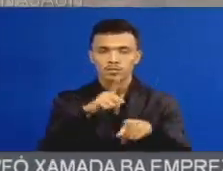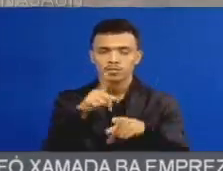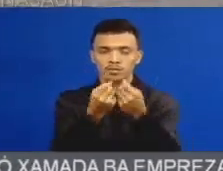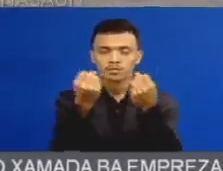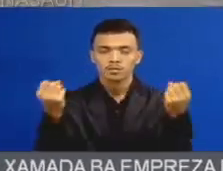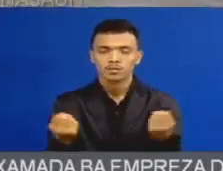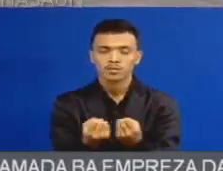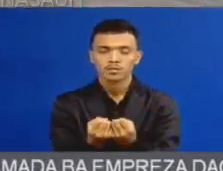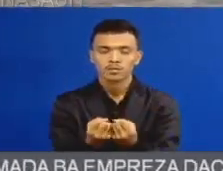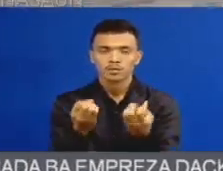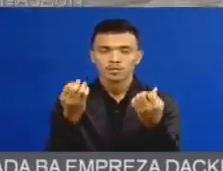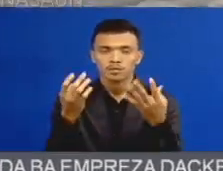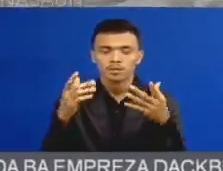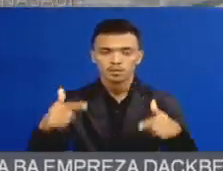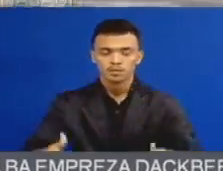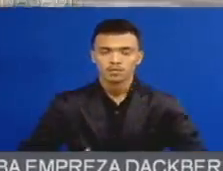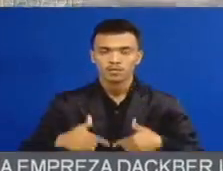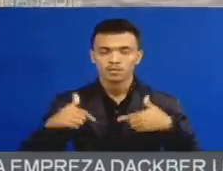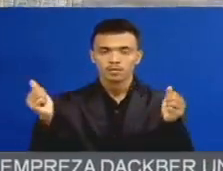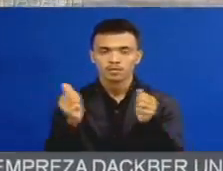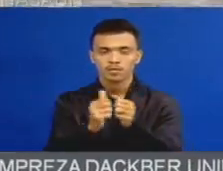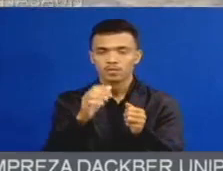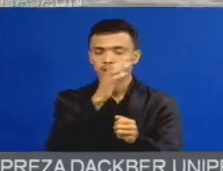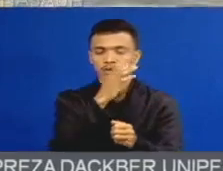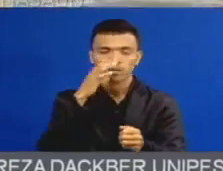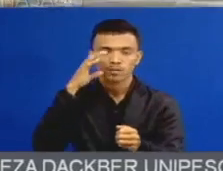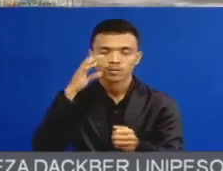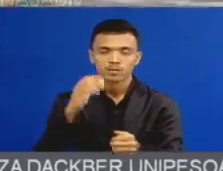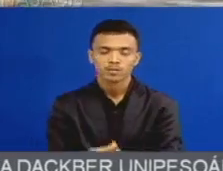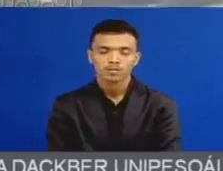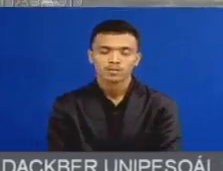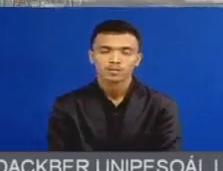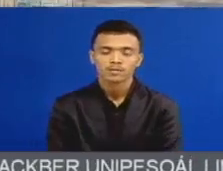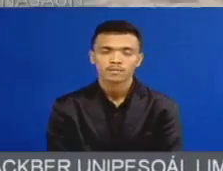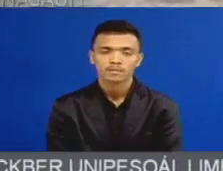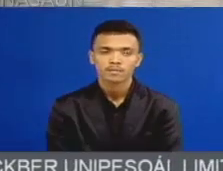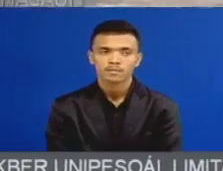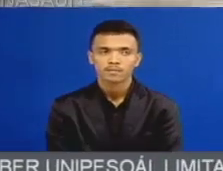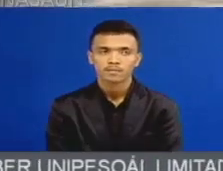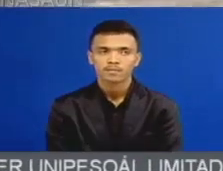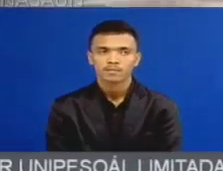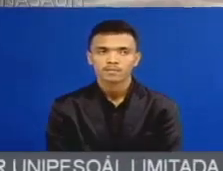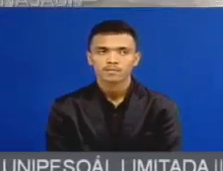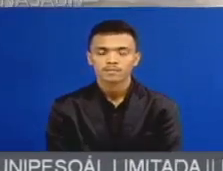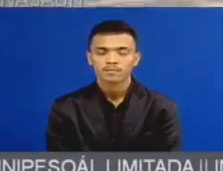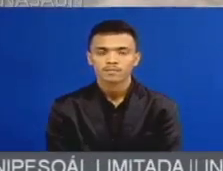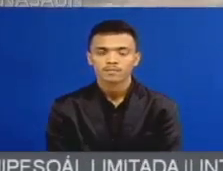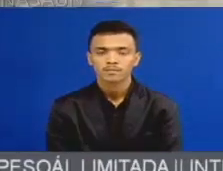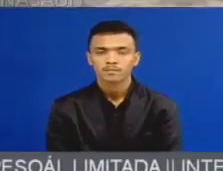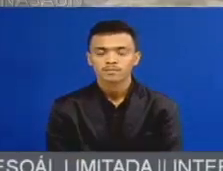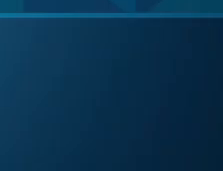suku Asulau, maioria moris hovida agricultura, husi Herbera Justiniano Nano ba RTTL.